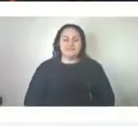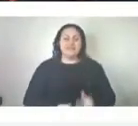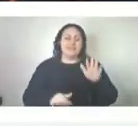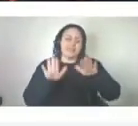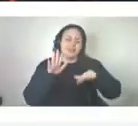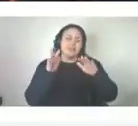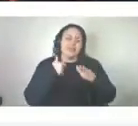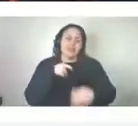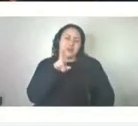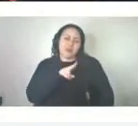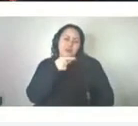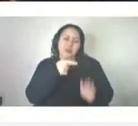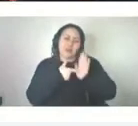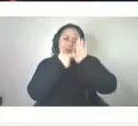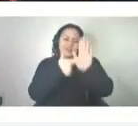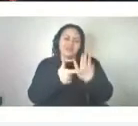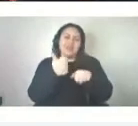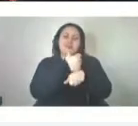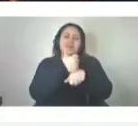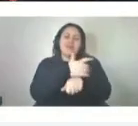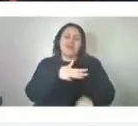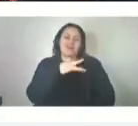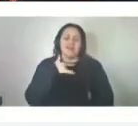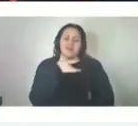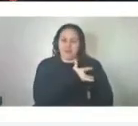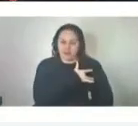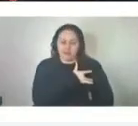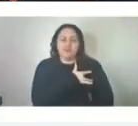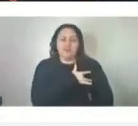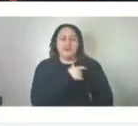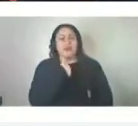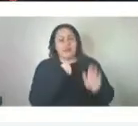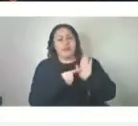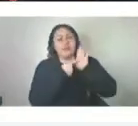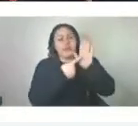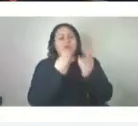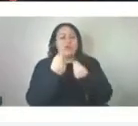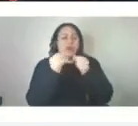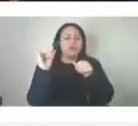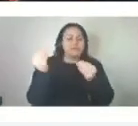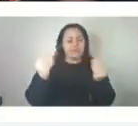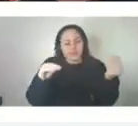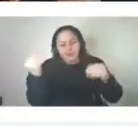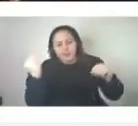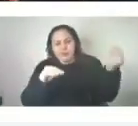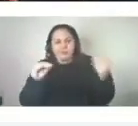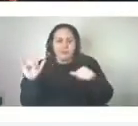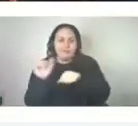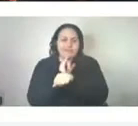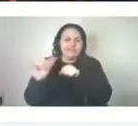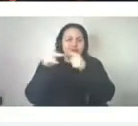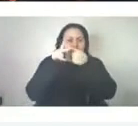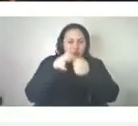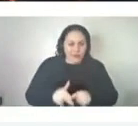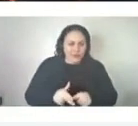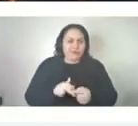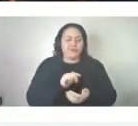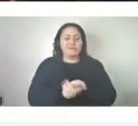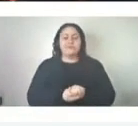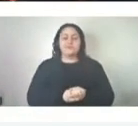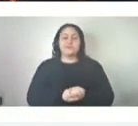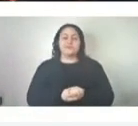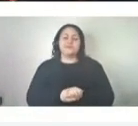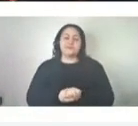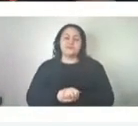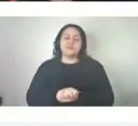profissionais da saúde no atendimento. Eu mostro também como é que faz. Né? Aí tem